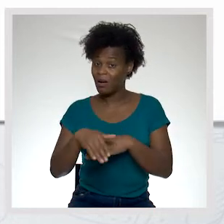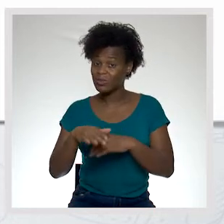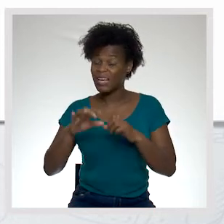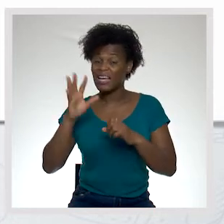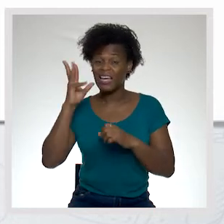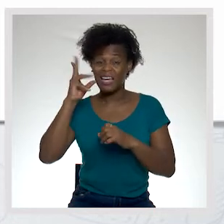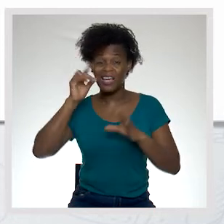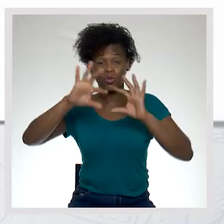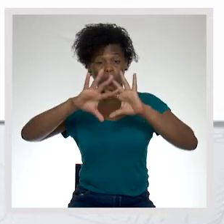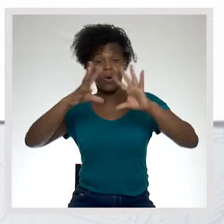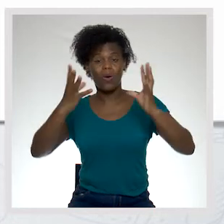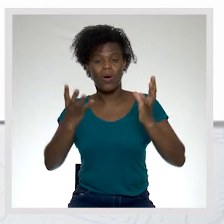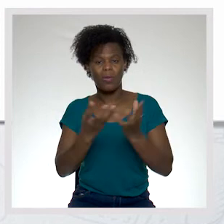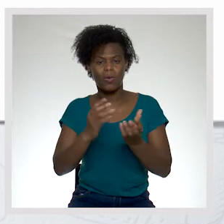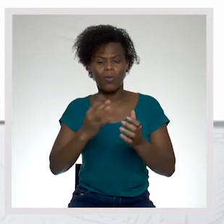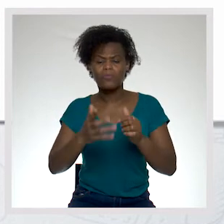aquecimento global?